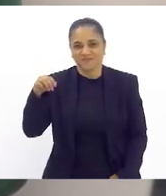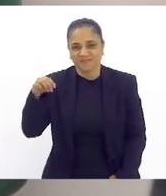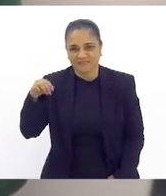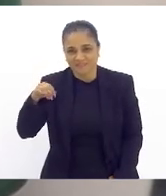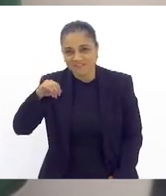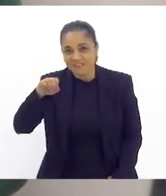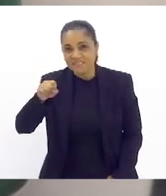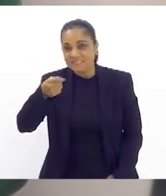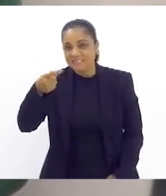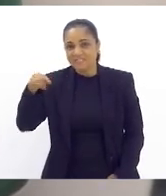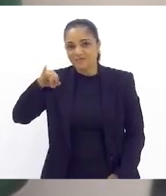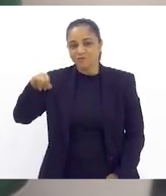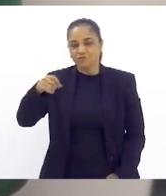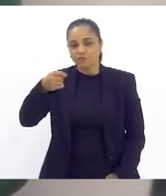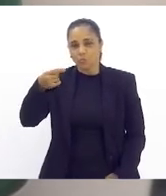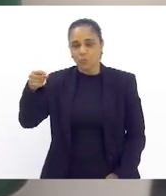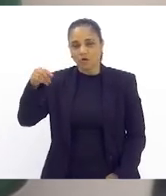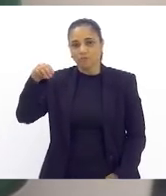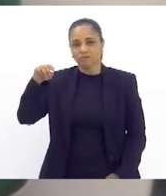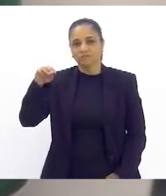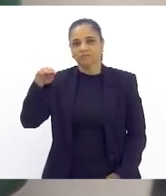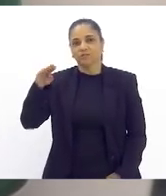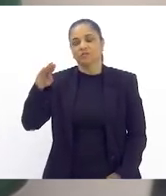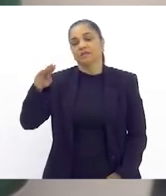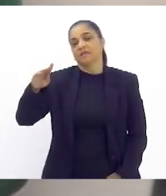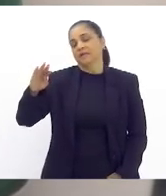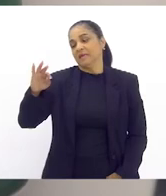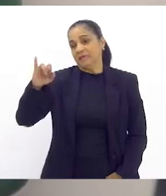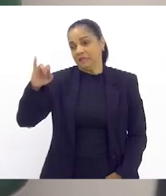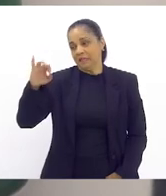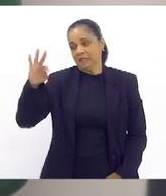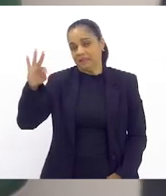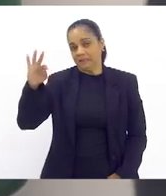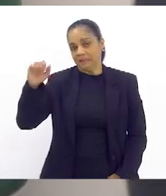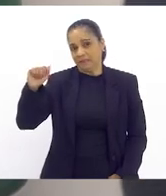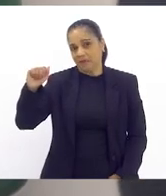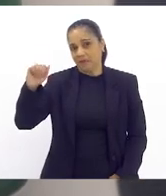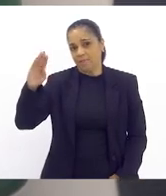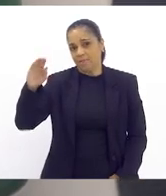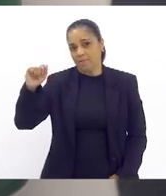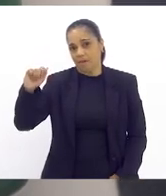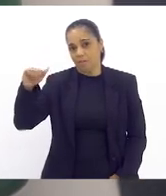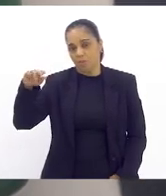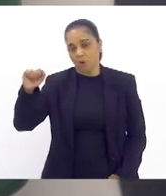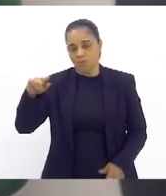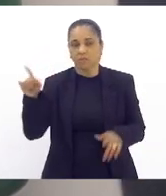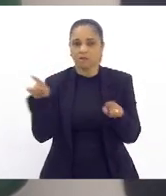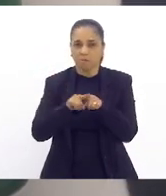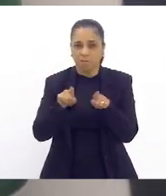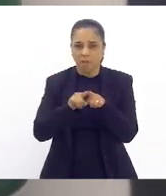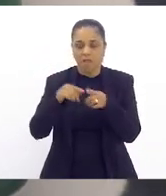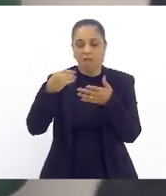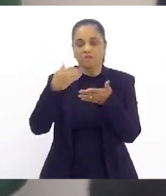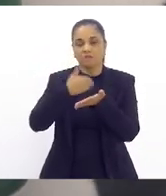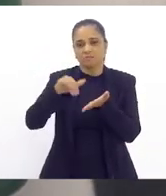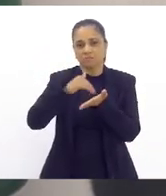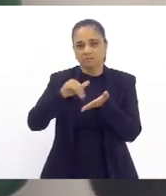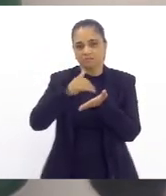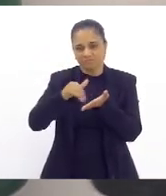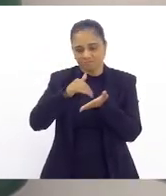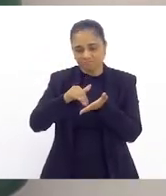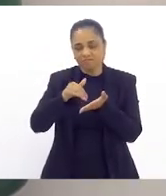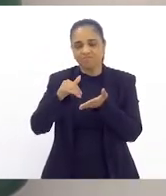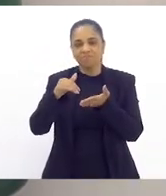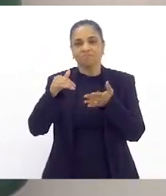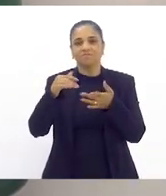as considerações finais vou deixar aqui o subsecretário de energia economia do mar fazer suas considerações finais